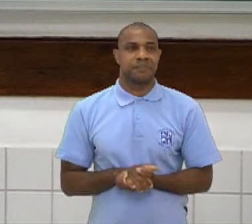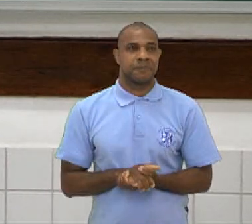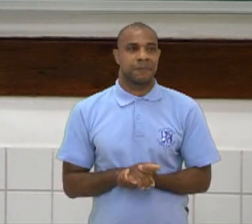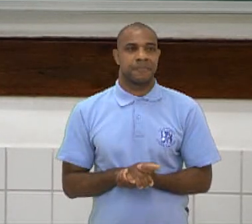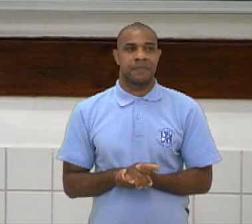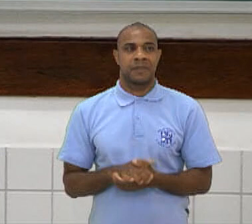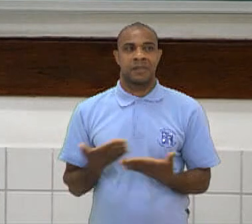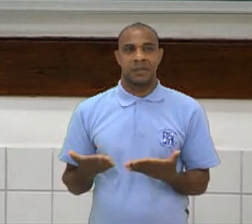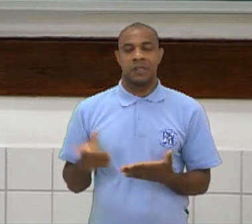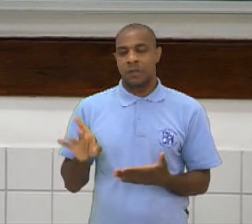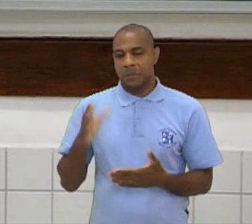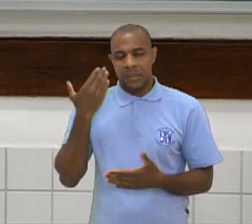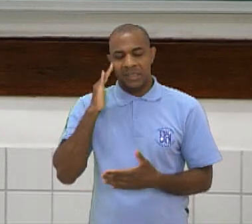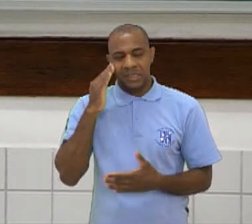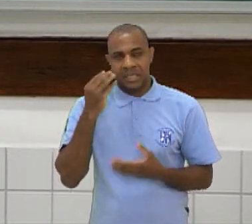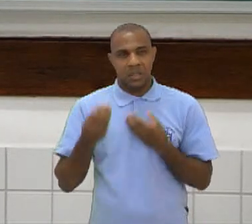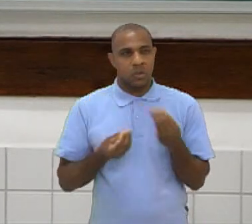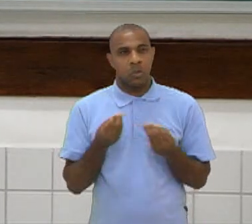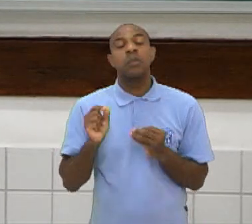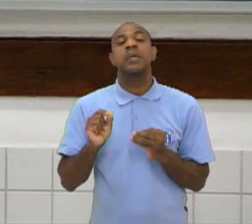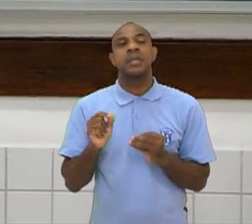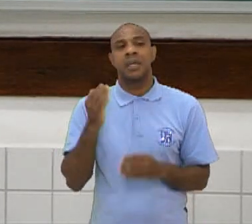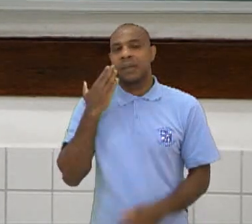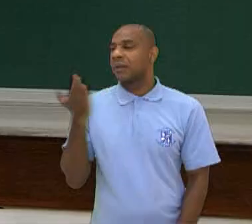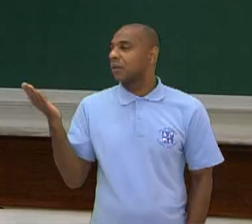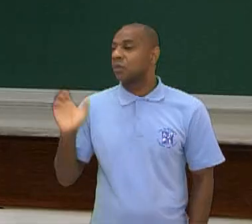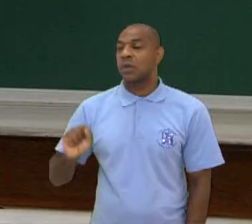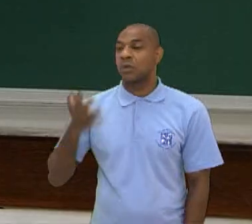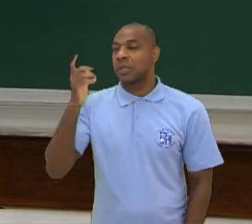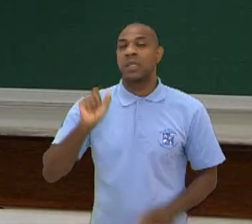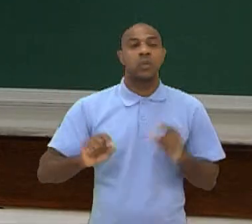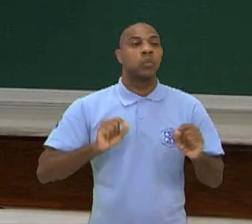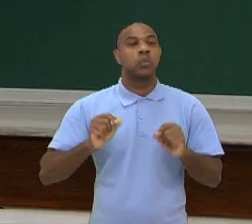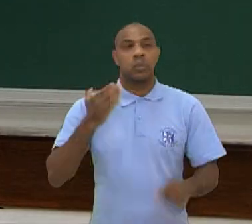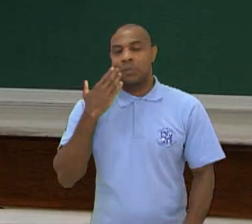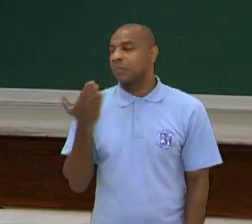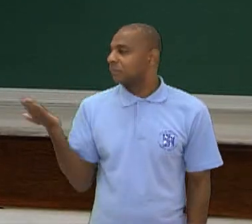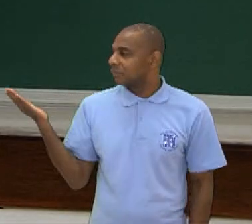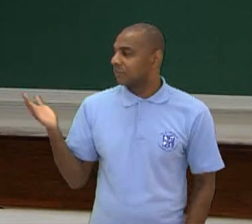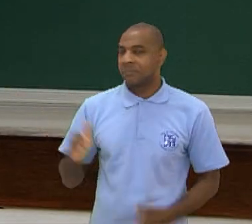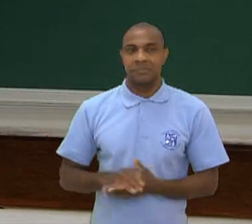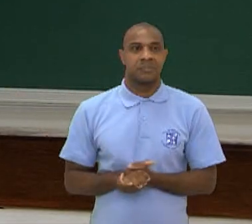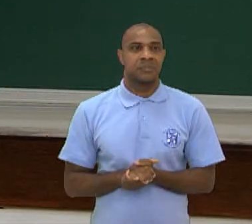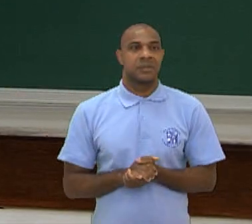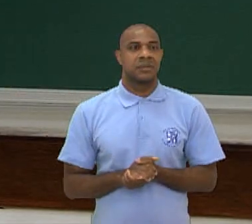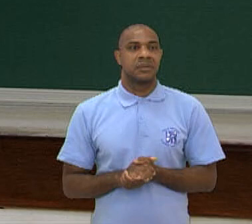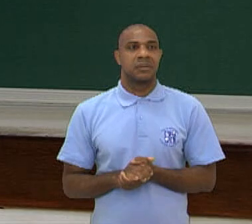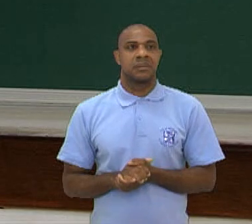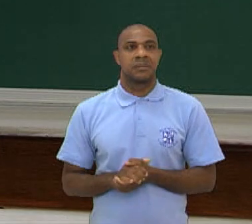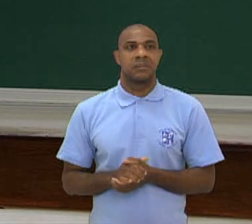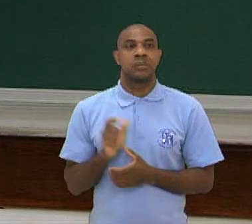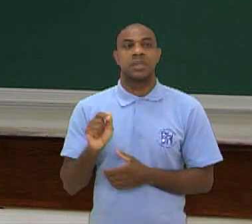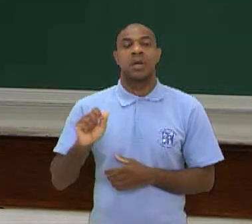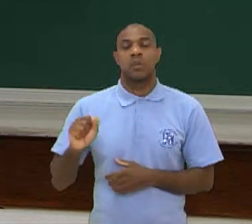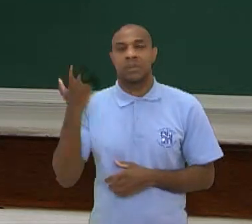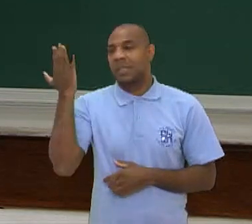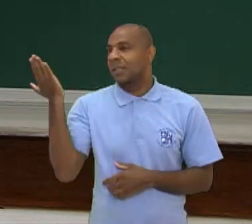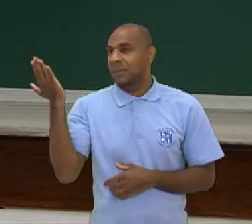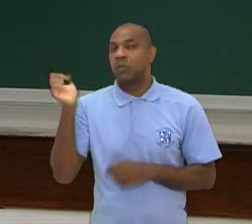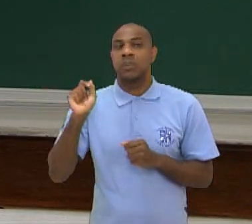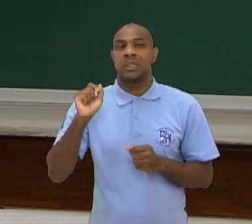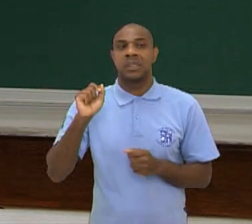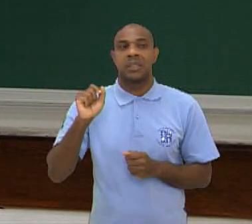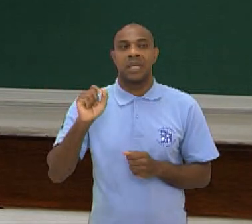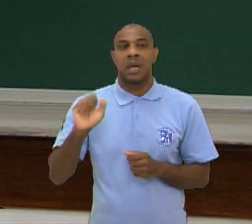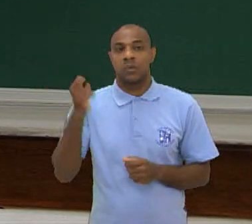sobre isso, tá? Mas só para você entender o que é isso, olha só o que acontece. Aqui está mostrando o que normalmente ocorre no rio. Então,